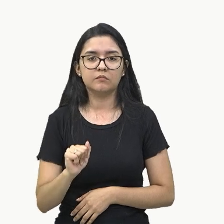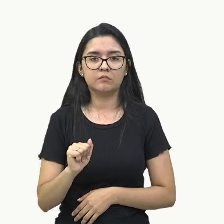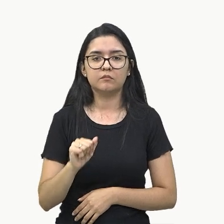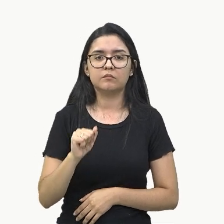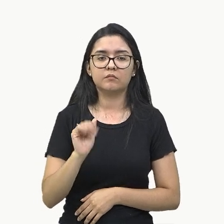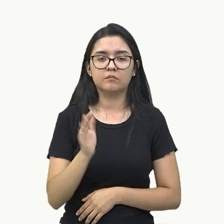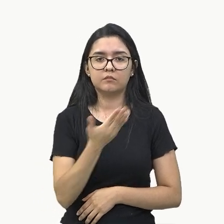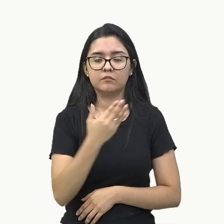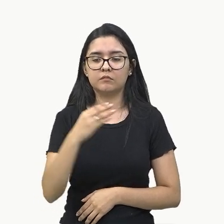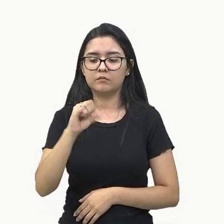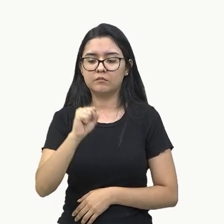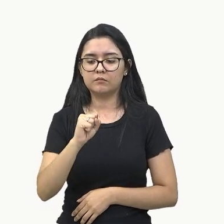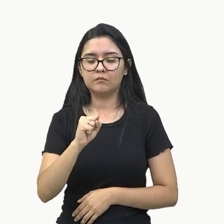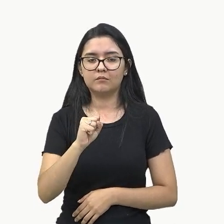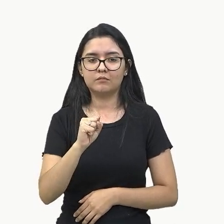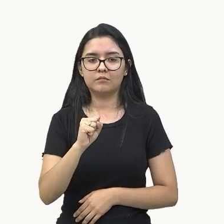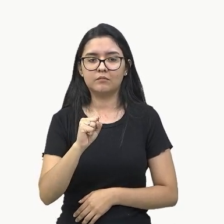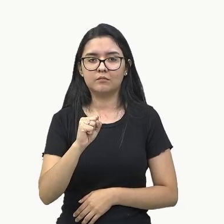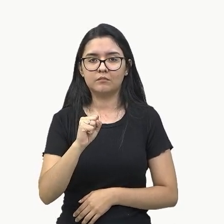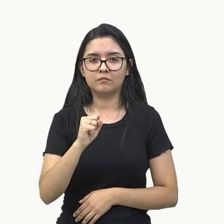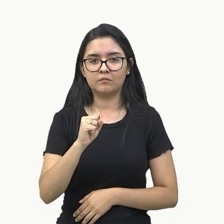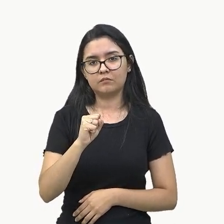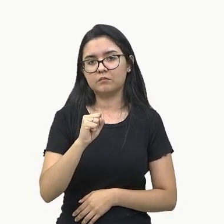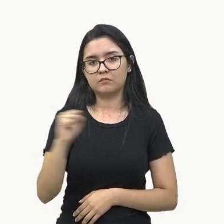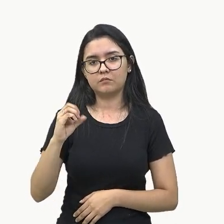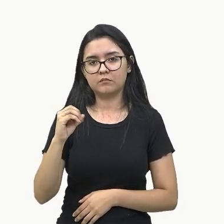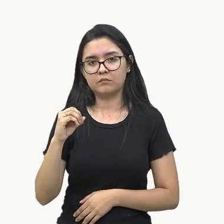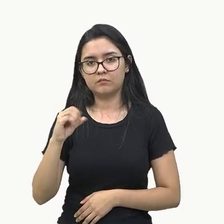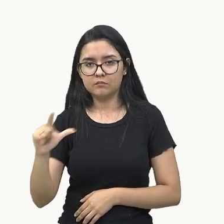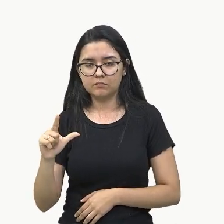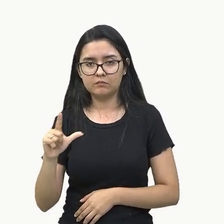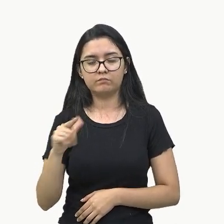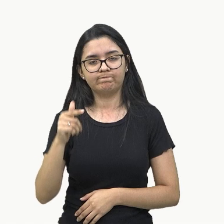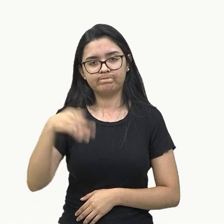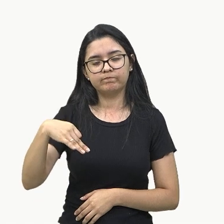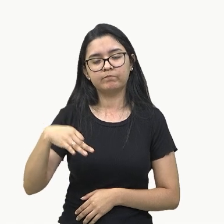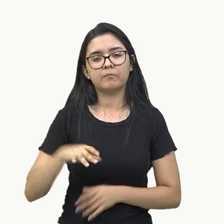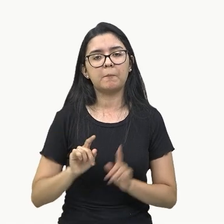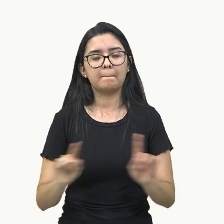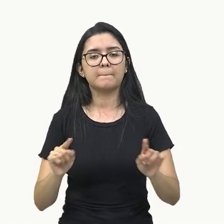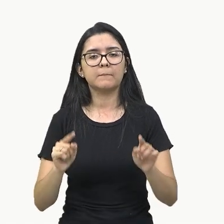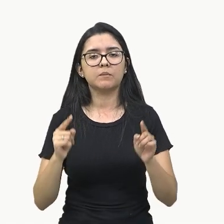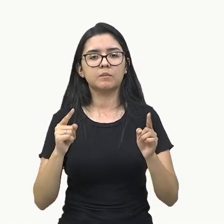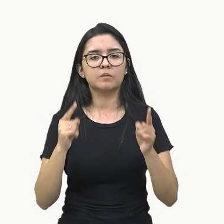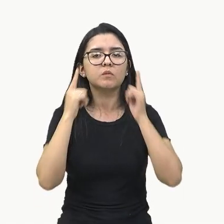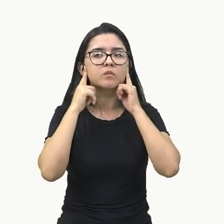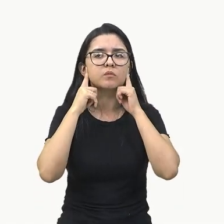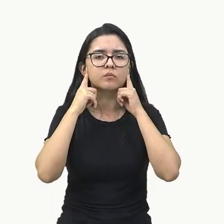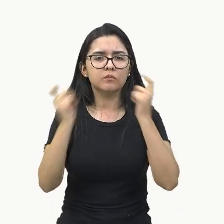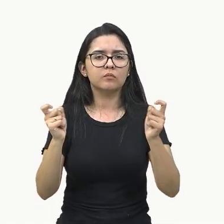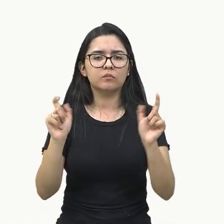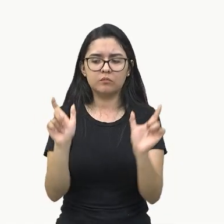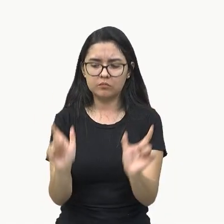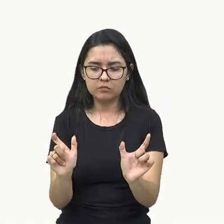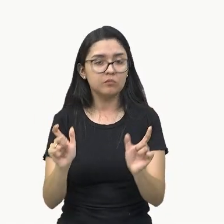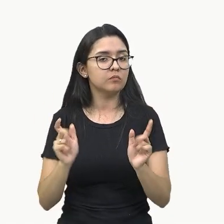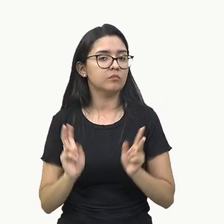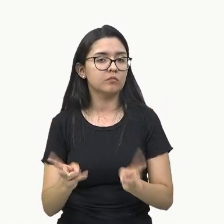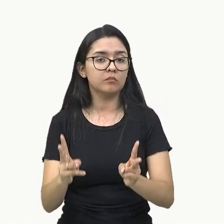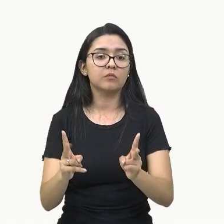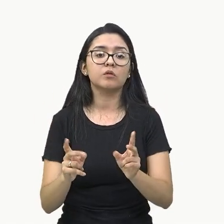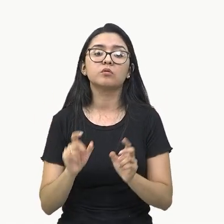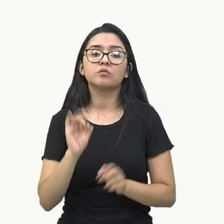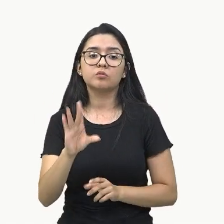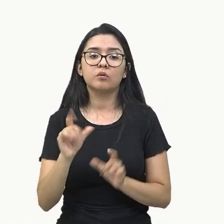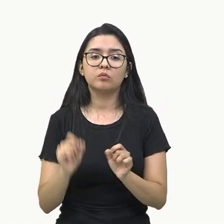sol, só que eu acrescentei um S bem aqui. Mas o som não mudou. esse S só é